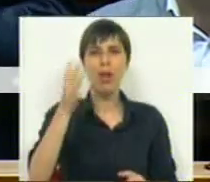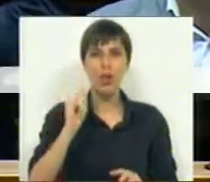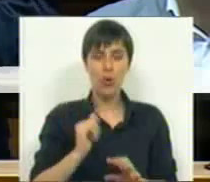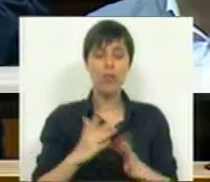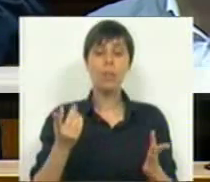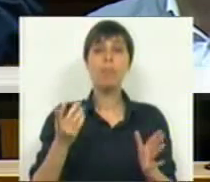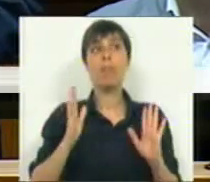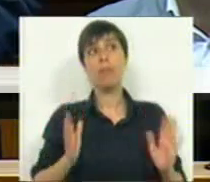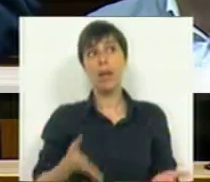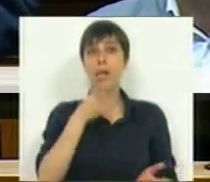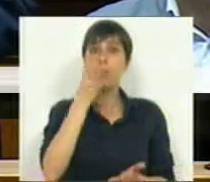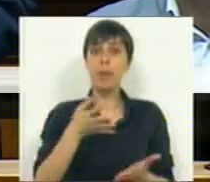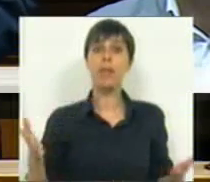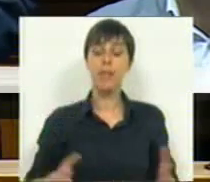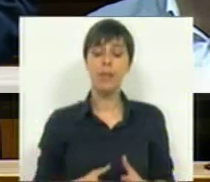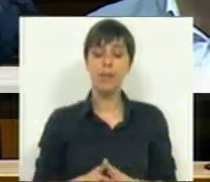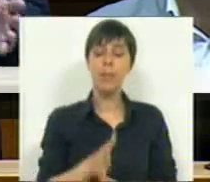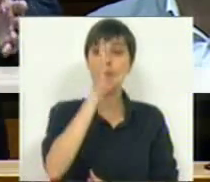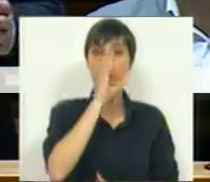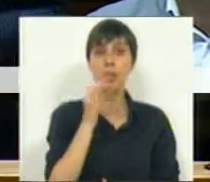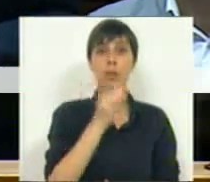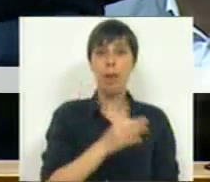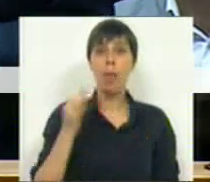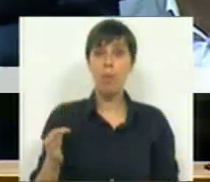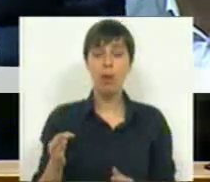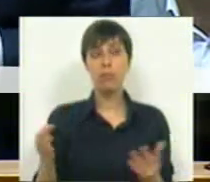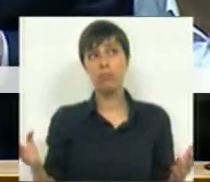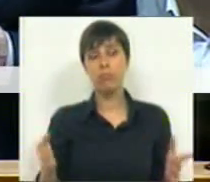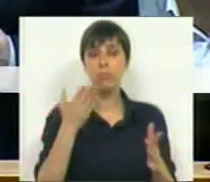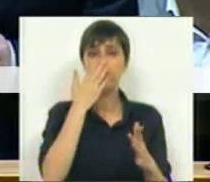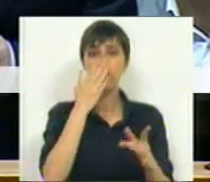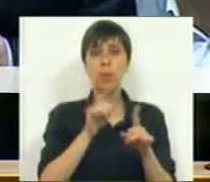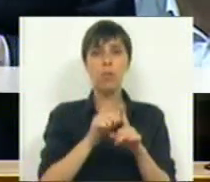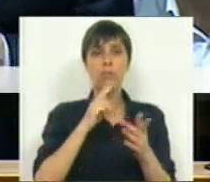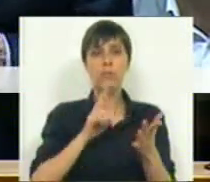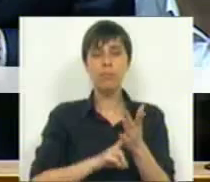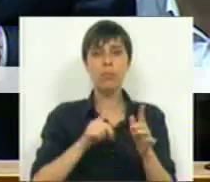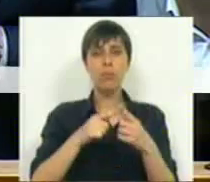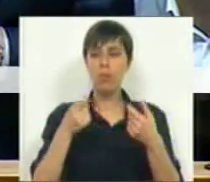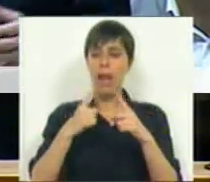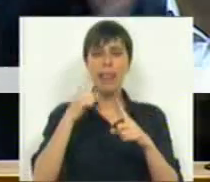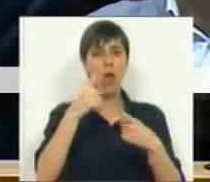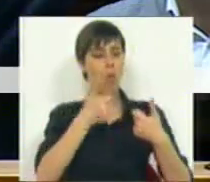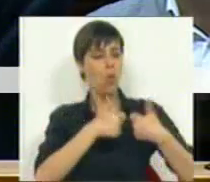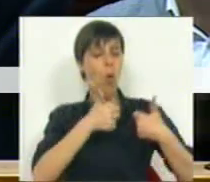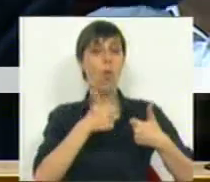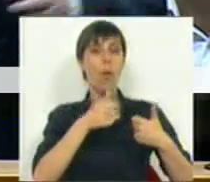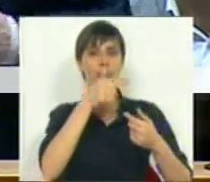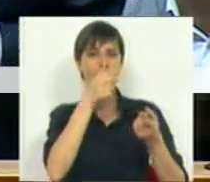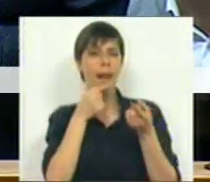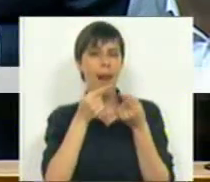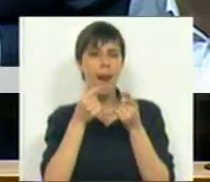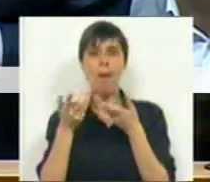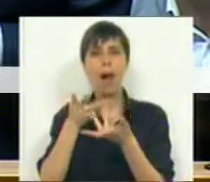é caso para dizer que o Ministro Paulo Portas passou a ter um sério concorrente no Governo no namoro com o